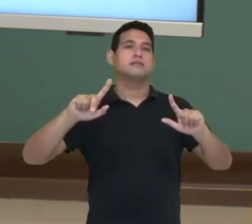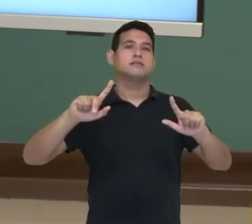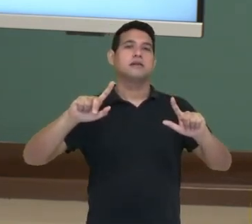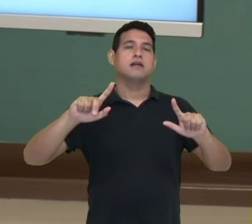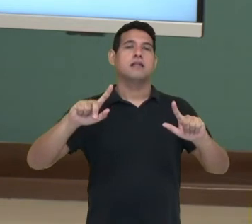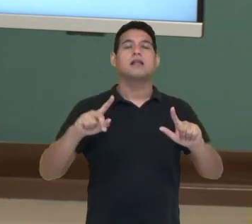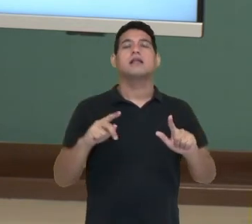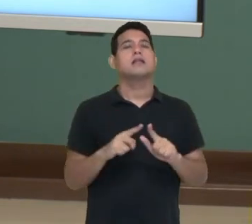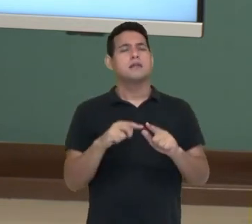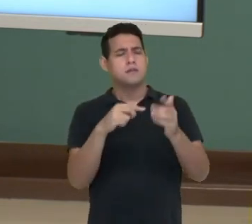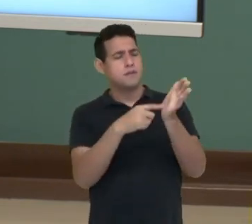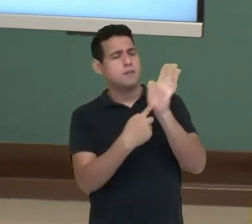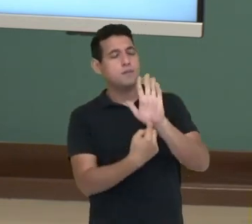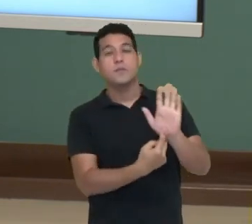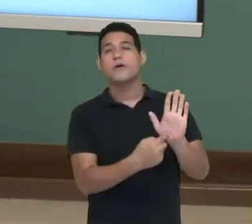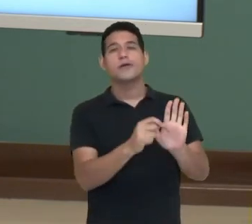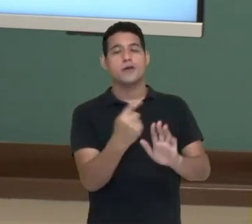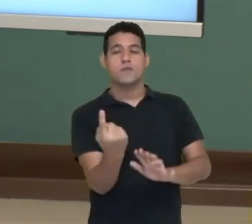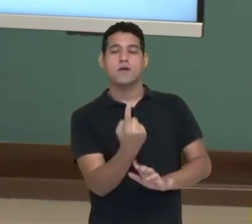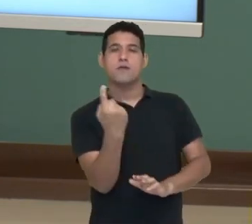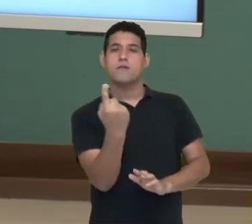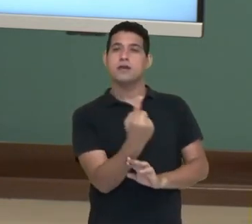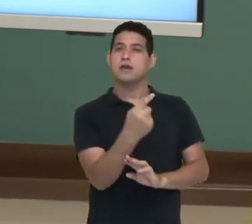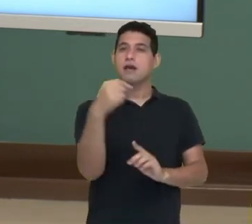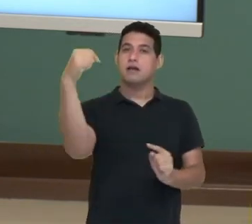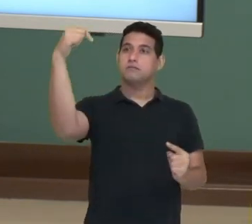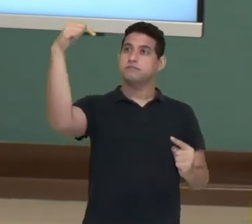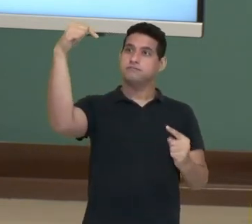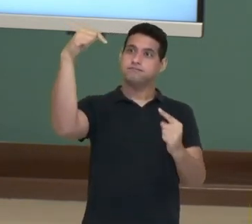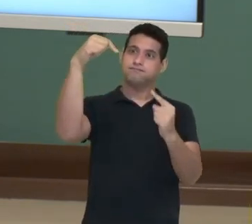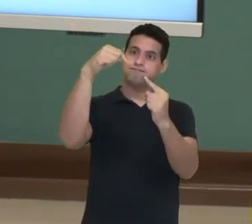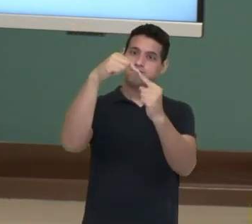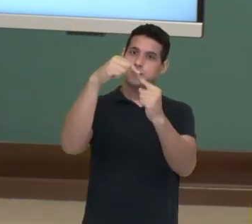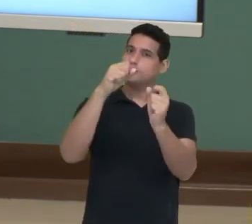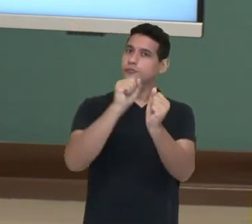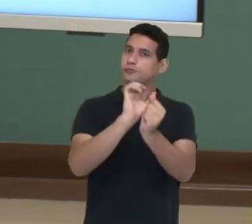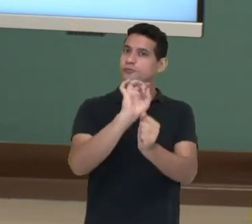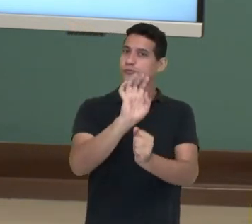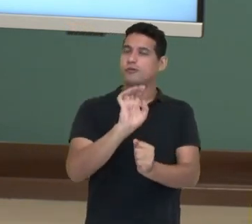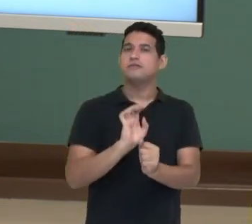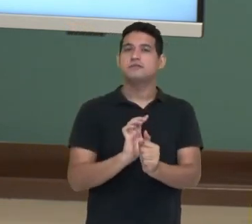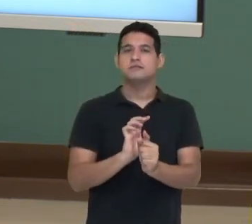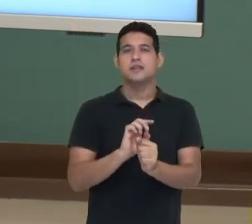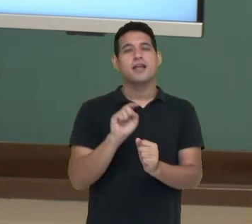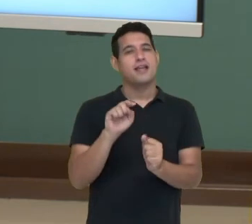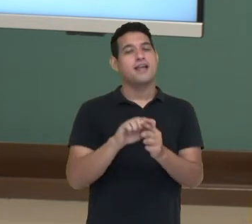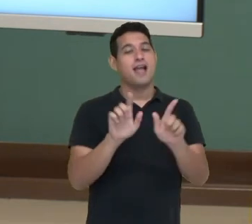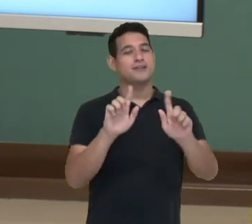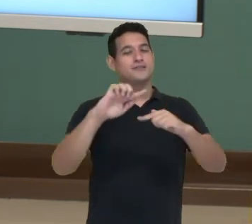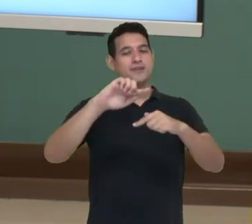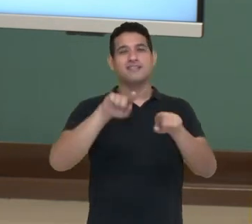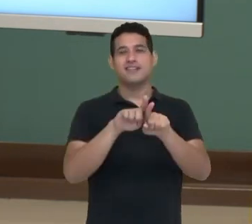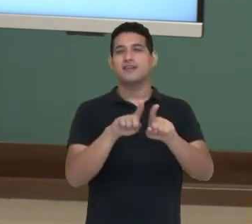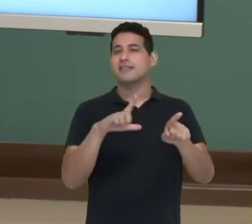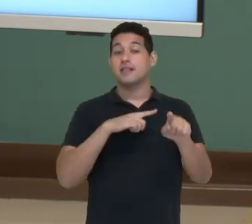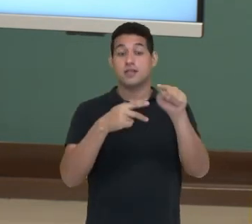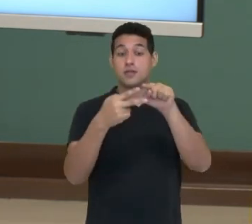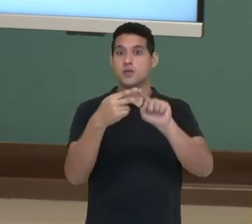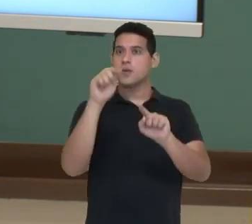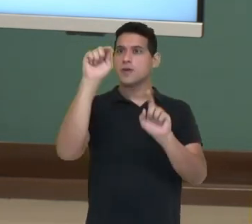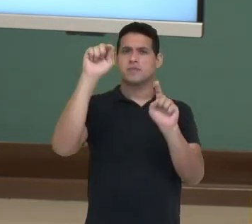diferentes, determinam uma única reta que passa por eles. Isso é um postulado da geometria, né? Dados 2